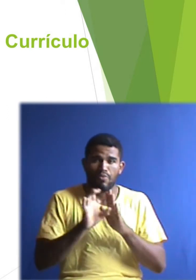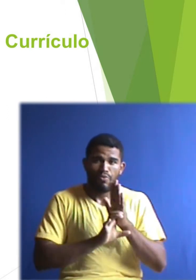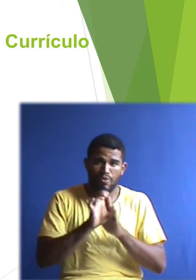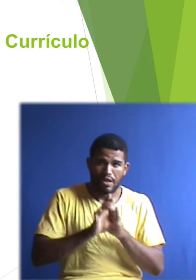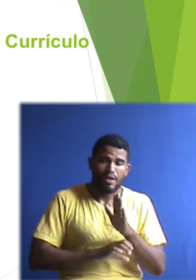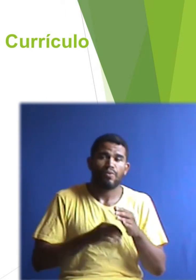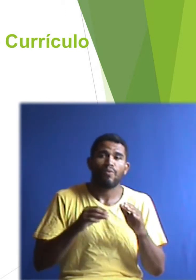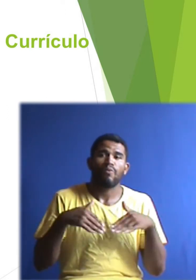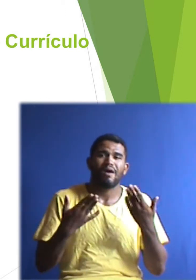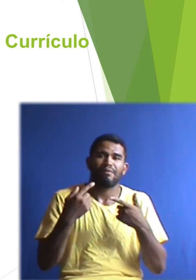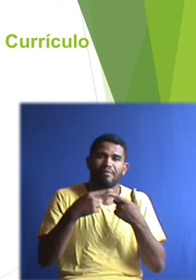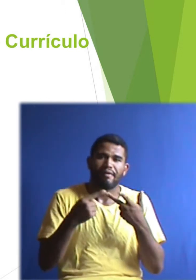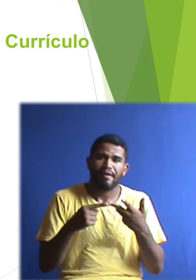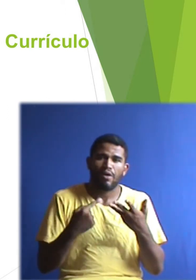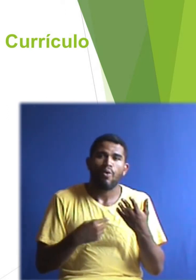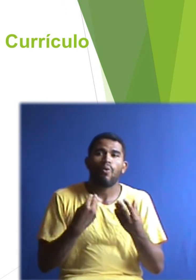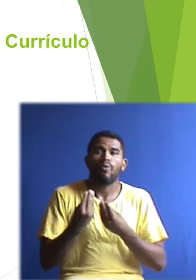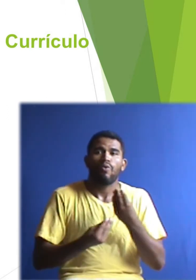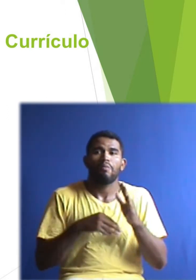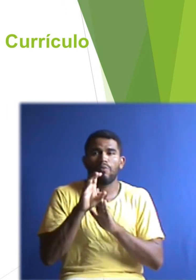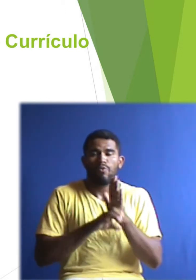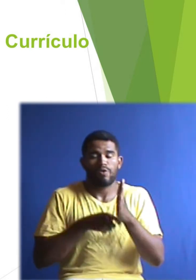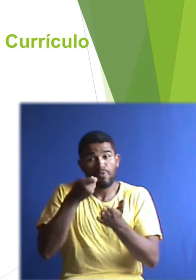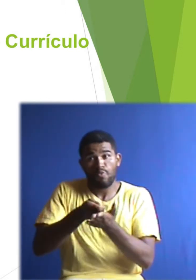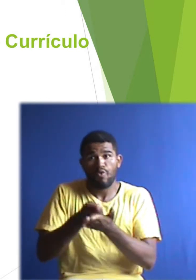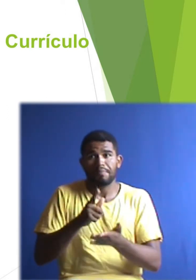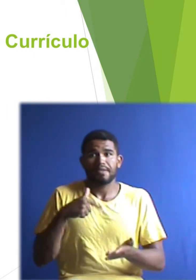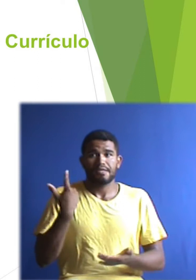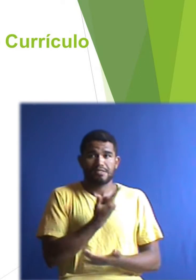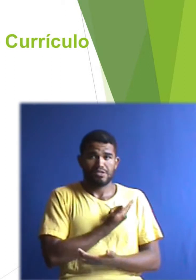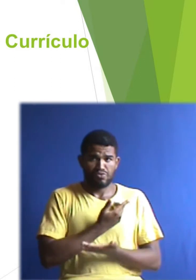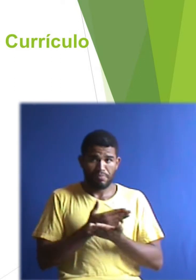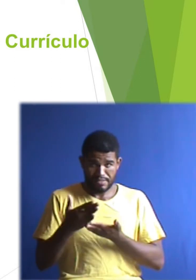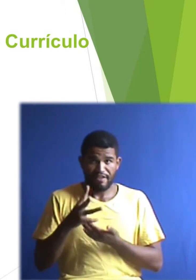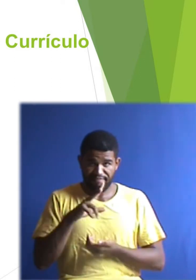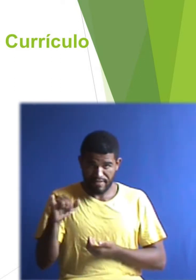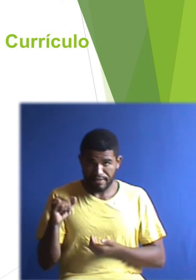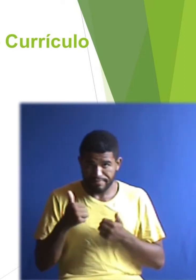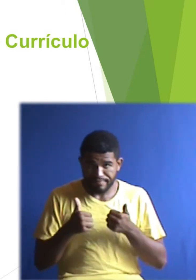que ele nos exige. Então, vamos começar?